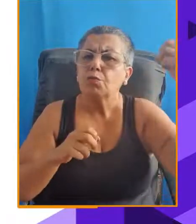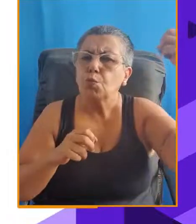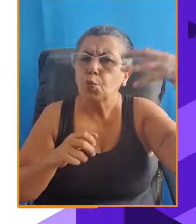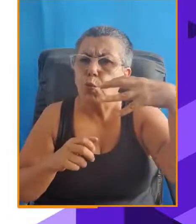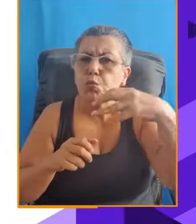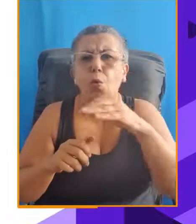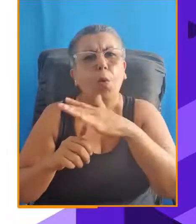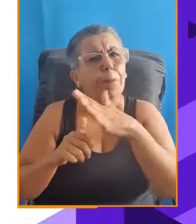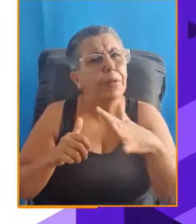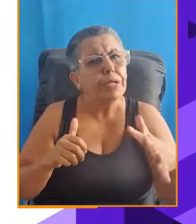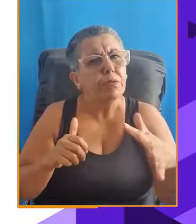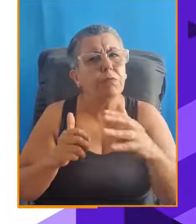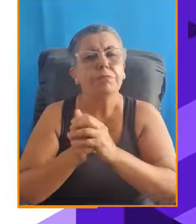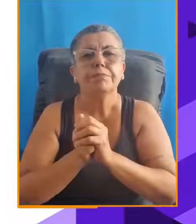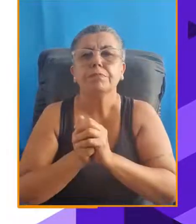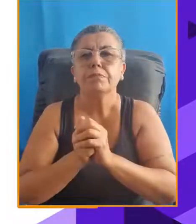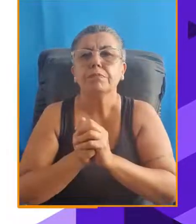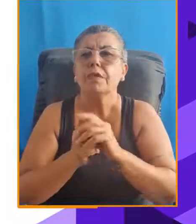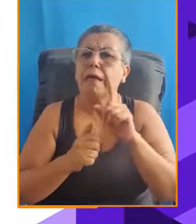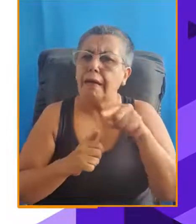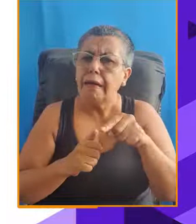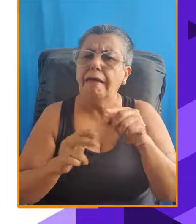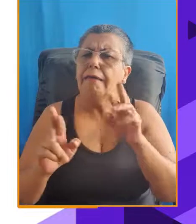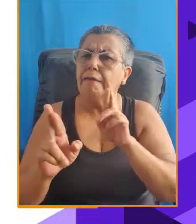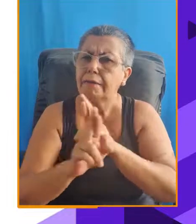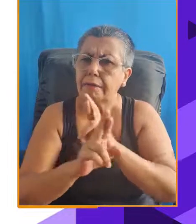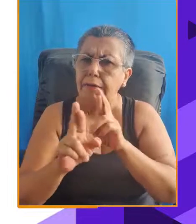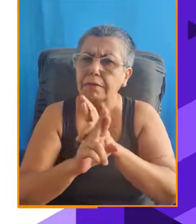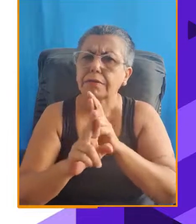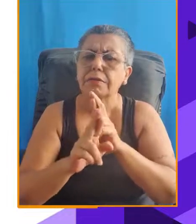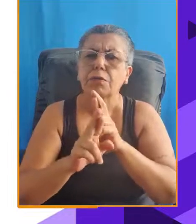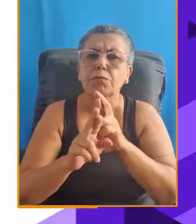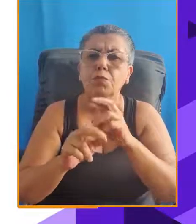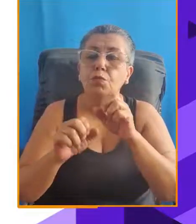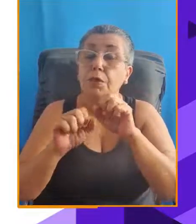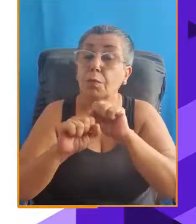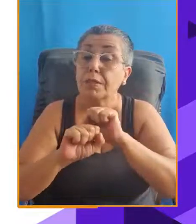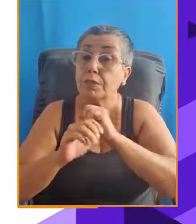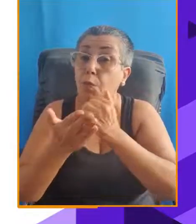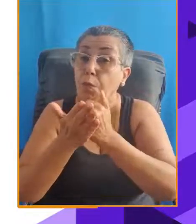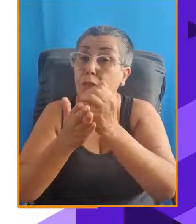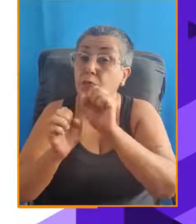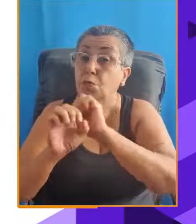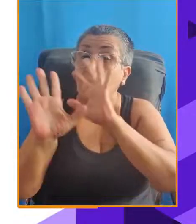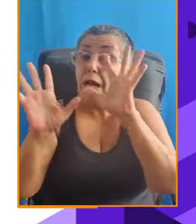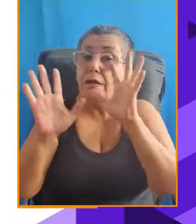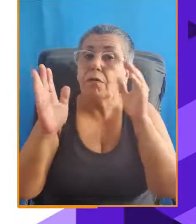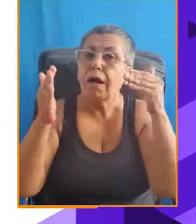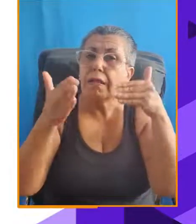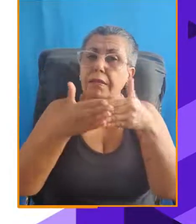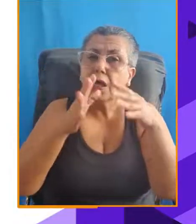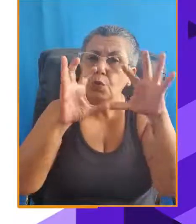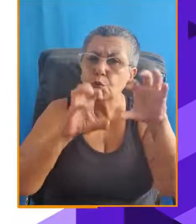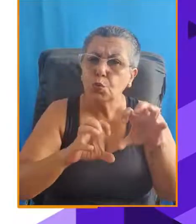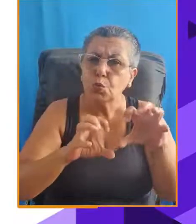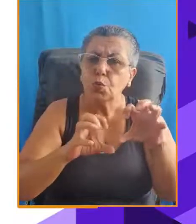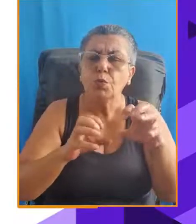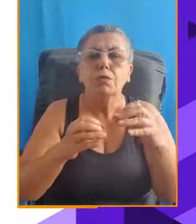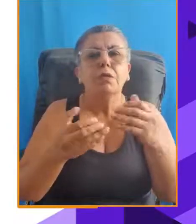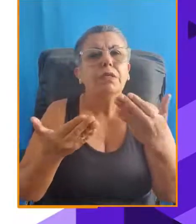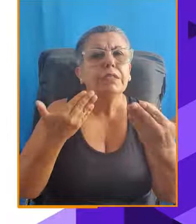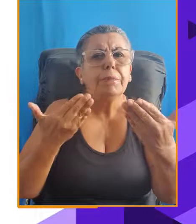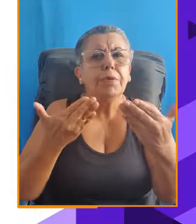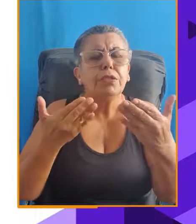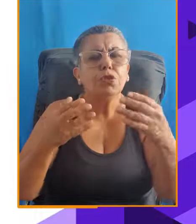brilho. A luminosidade ou brilho é relativo, vai do claro ao escuro. Refere-se à quantidade